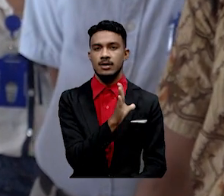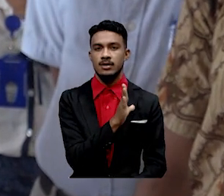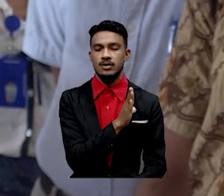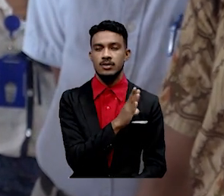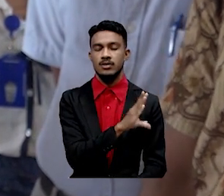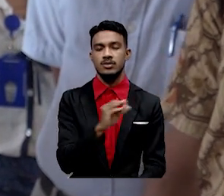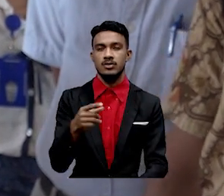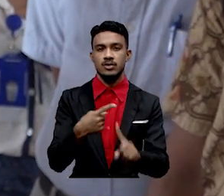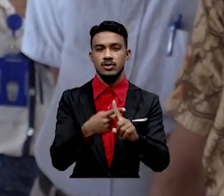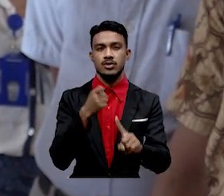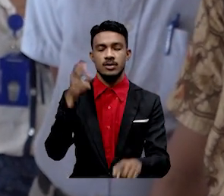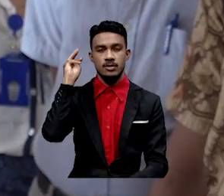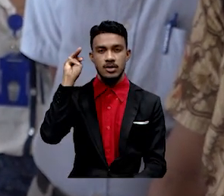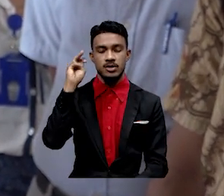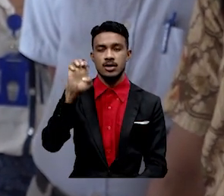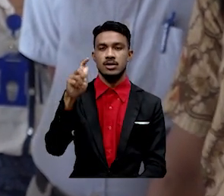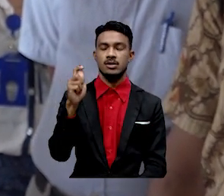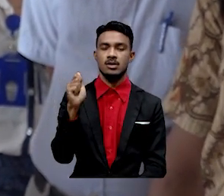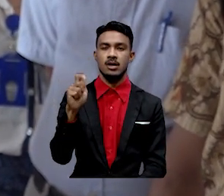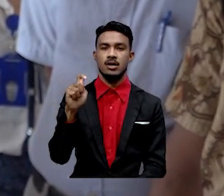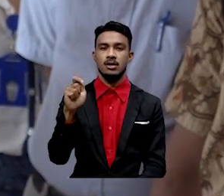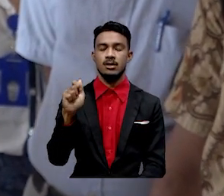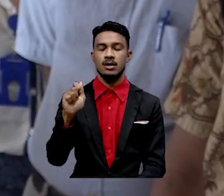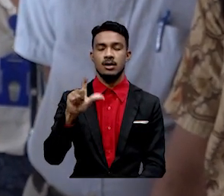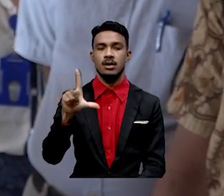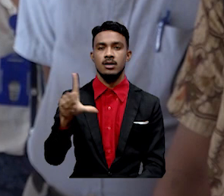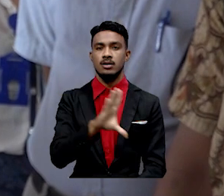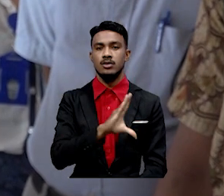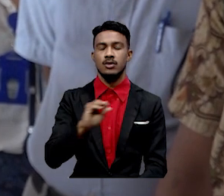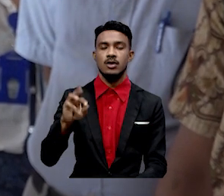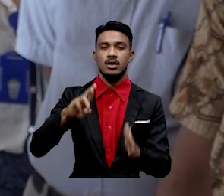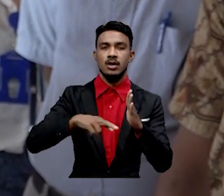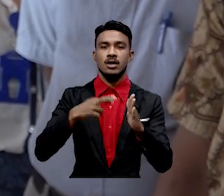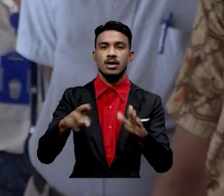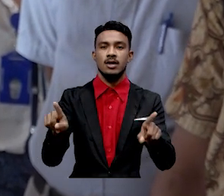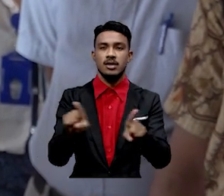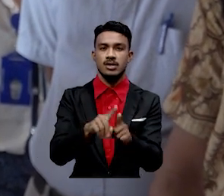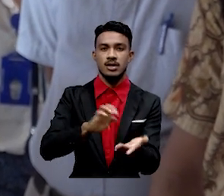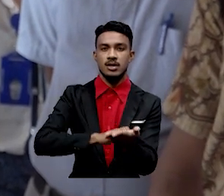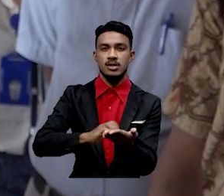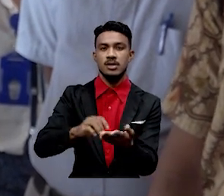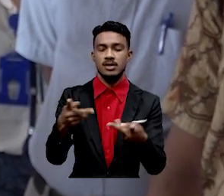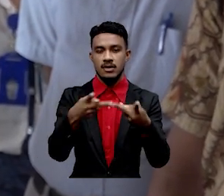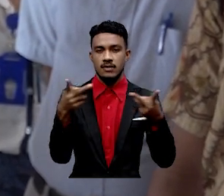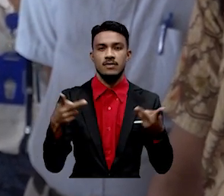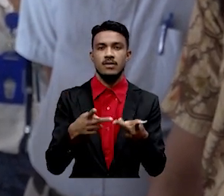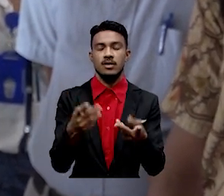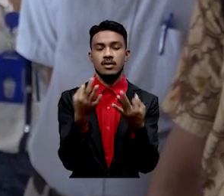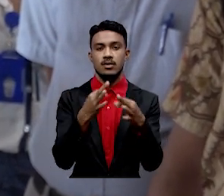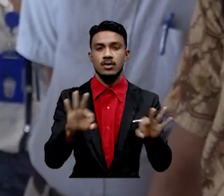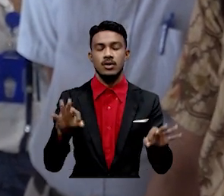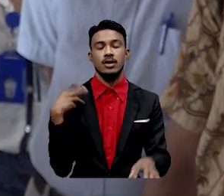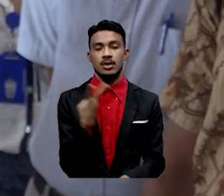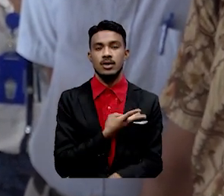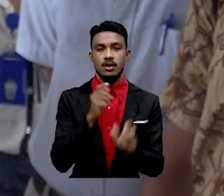proceed husi Ministério da Administração Estatal, e mozo critério para a nossa licença ambiental, hutu ona, ita